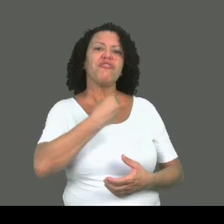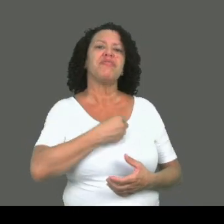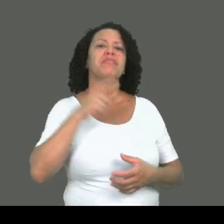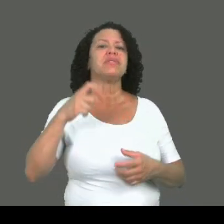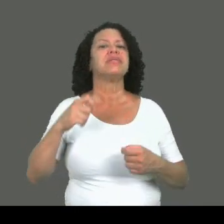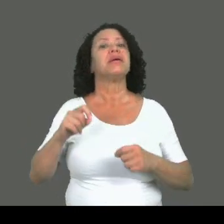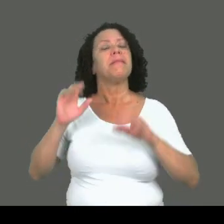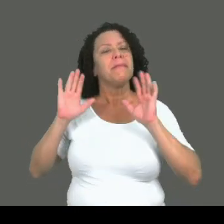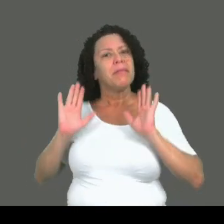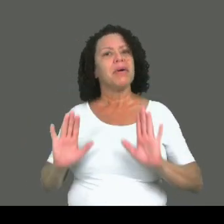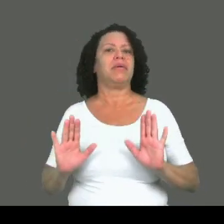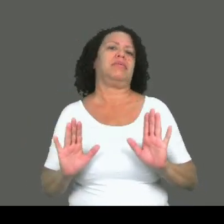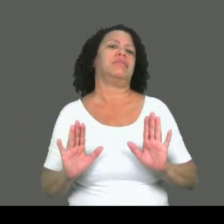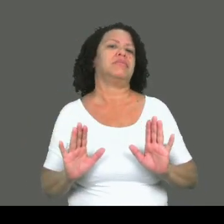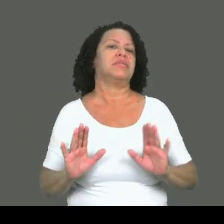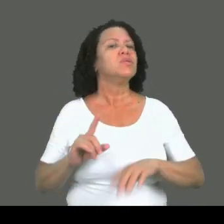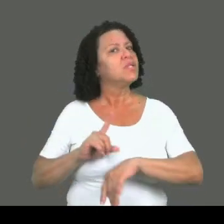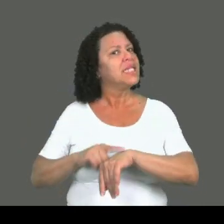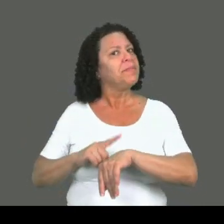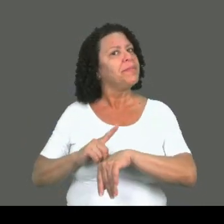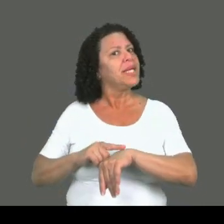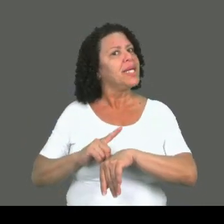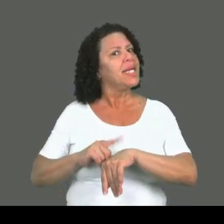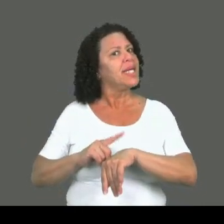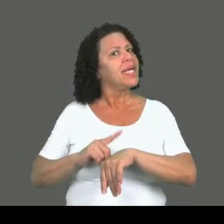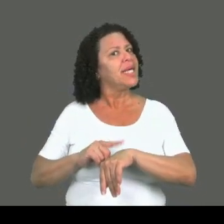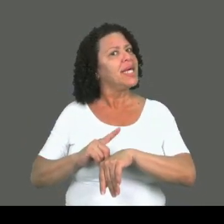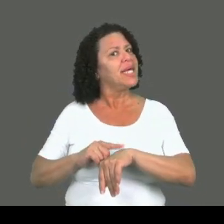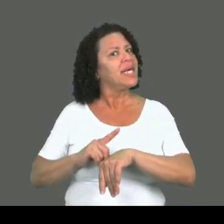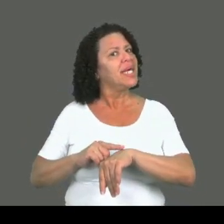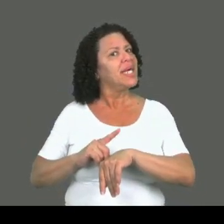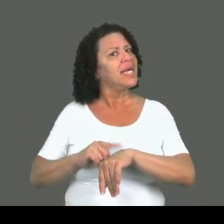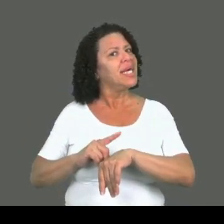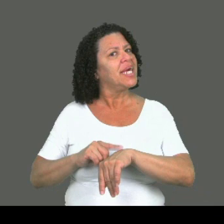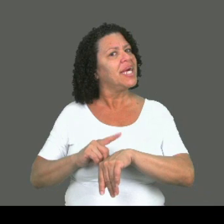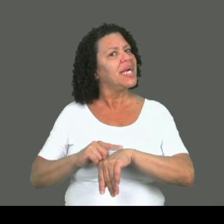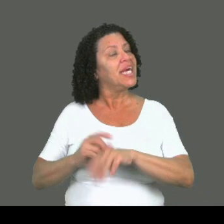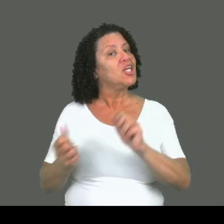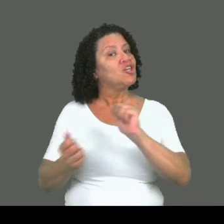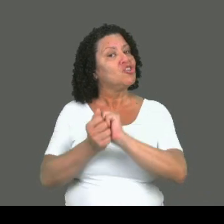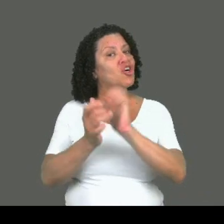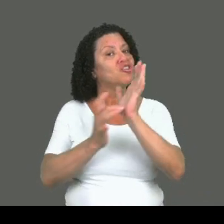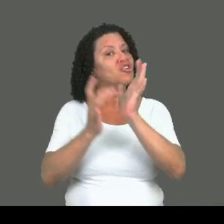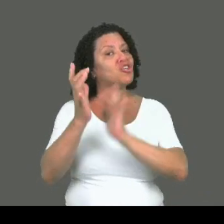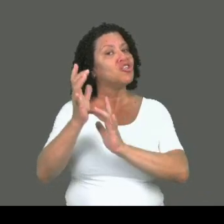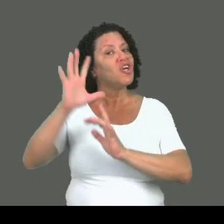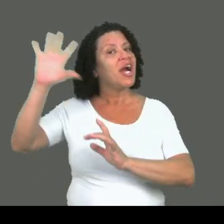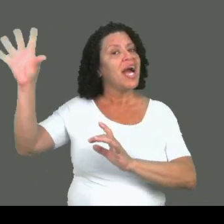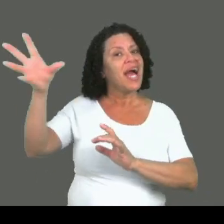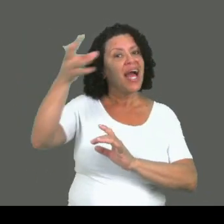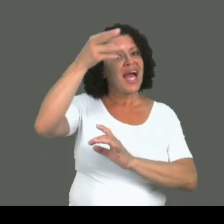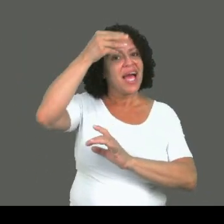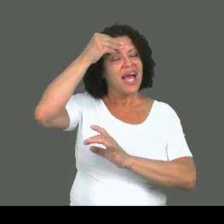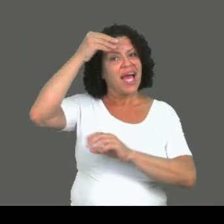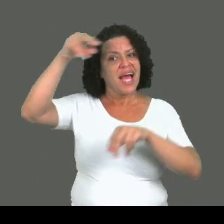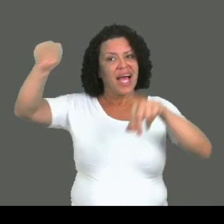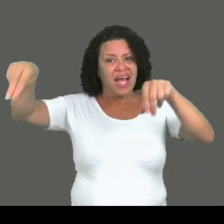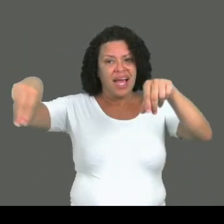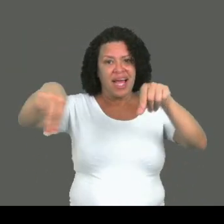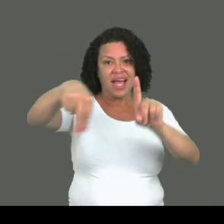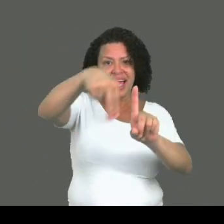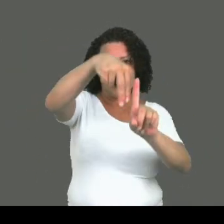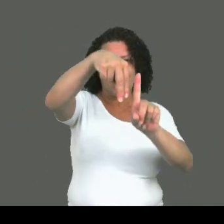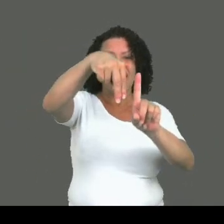um pouquinho, dar um tempinho para si mesmo e junto ao Cristo e aos mentores espirituais. Ele